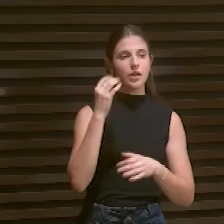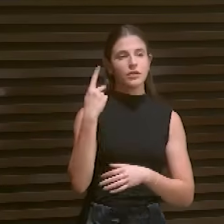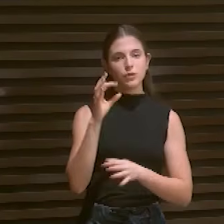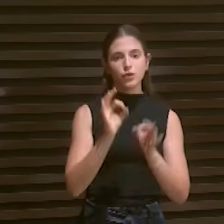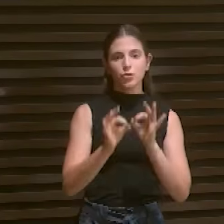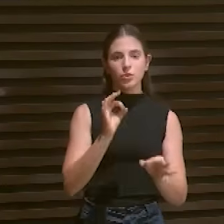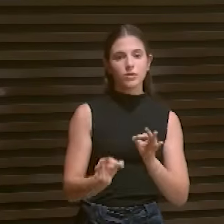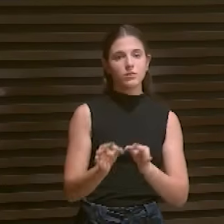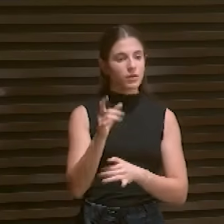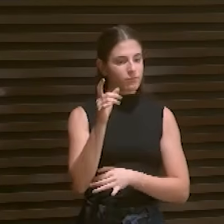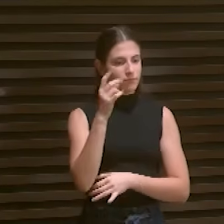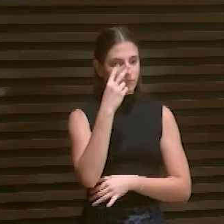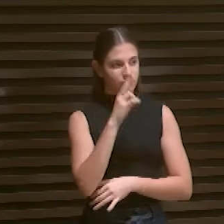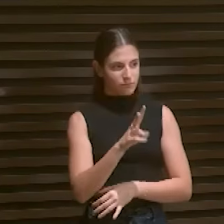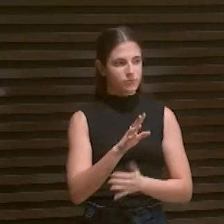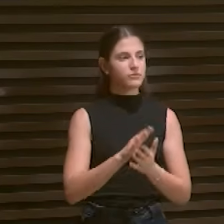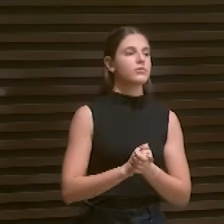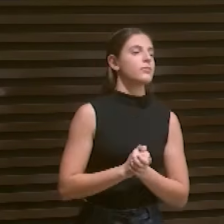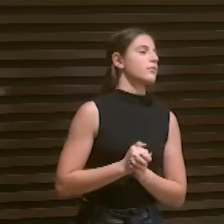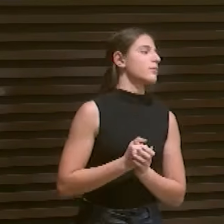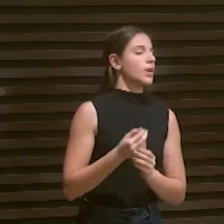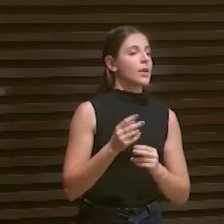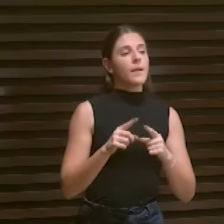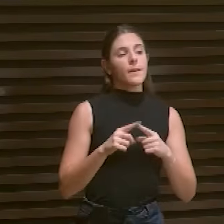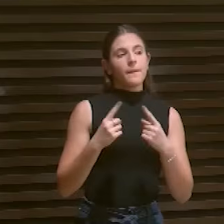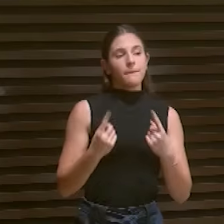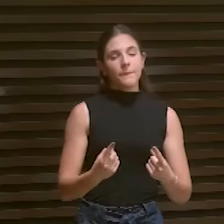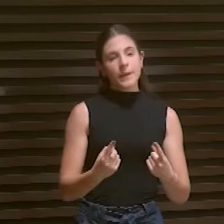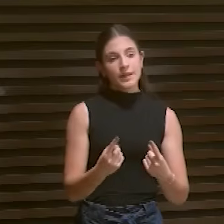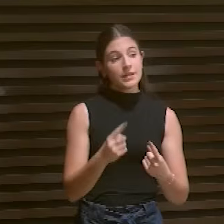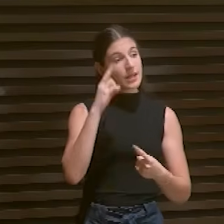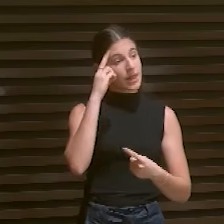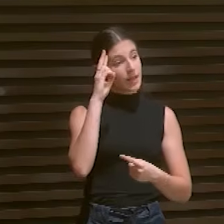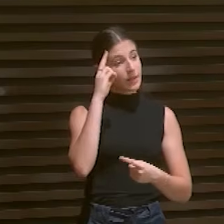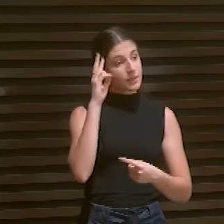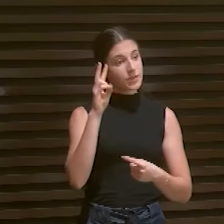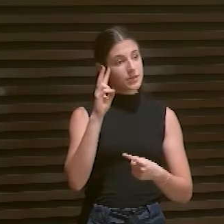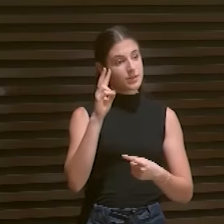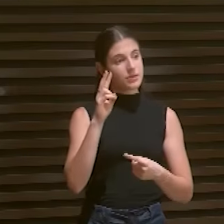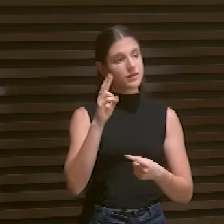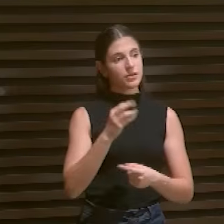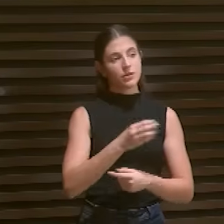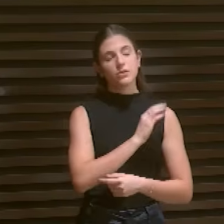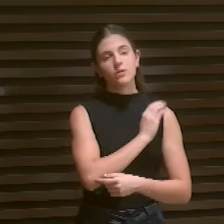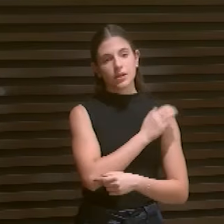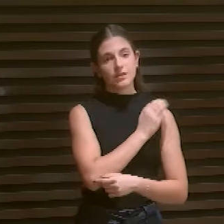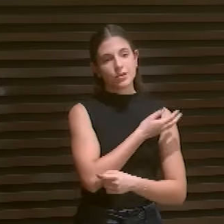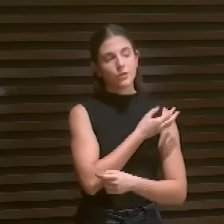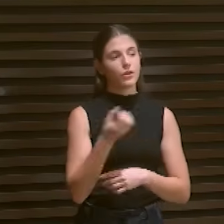observar. Mas mesmo assim, meus irmãos, lembre-se que mesmo com um coração